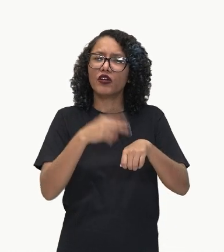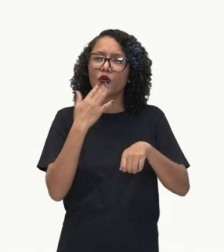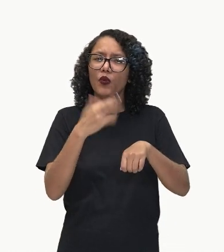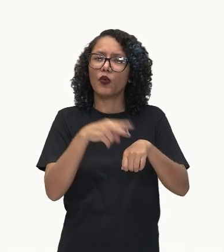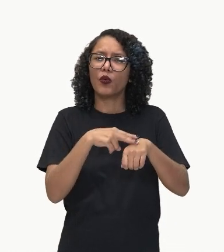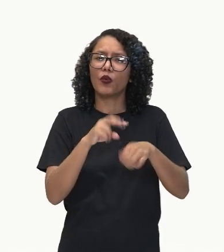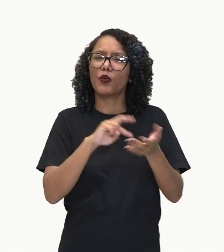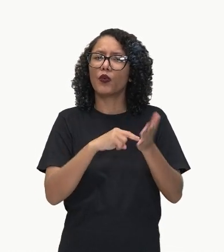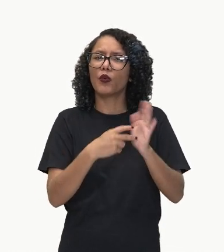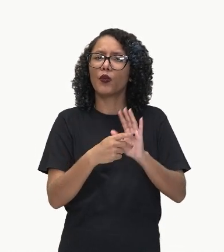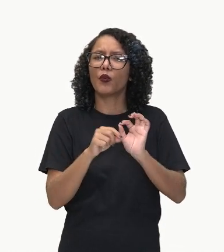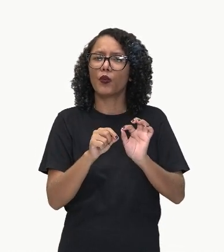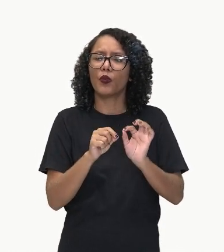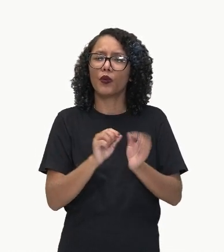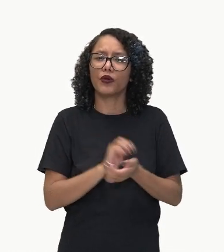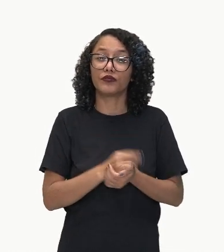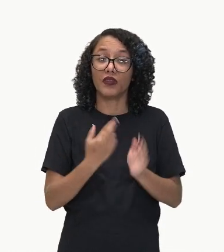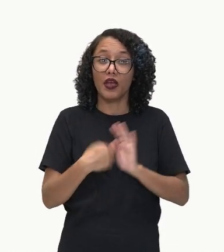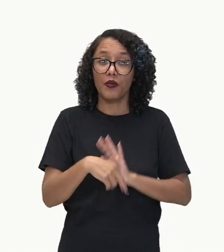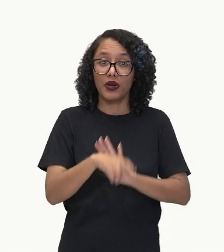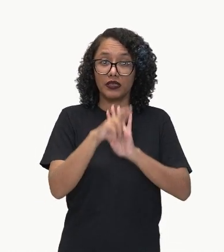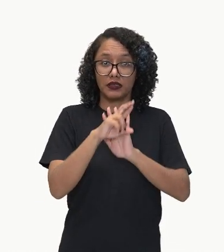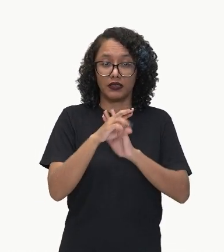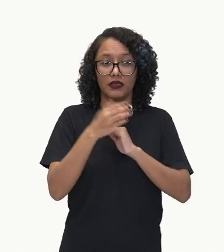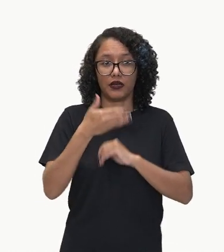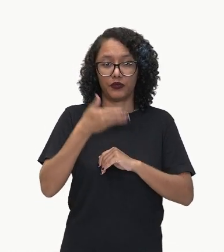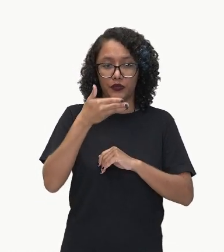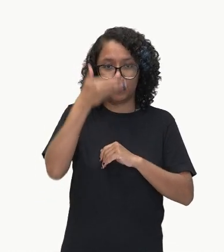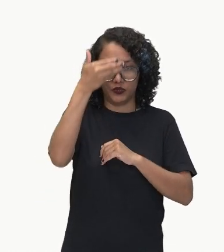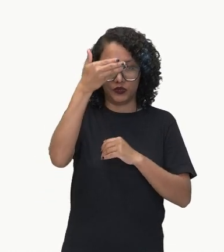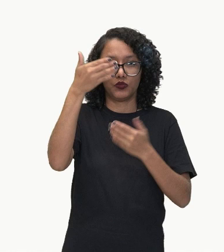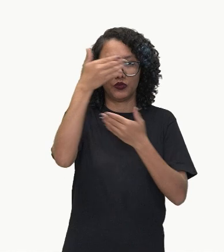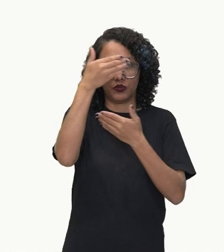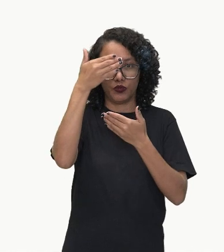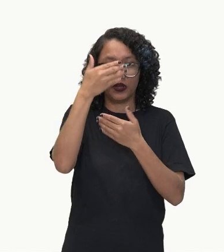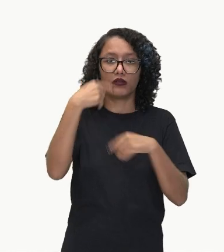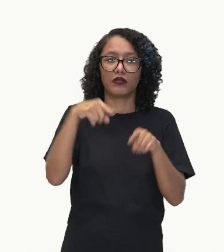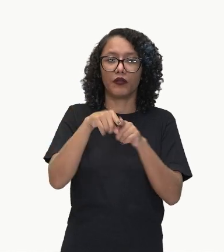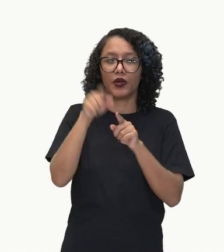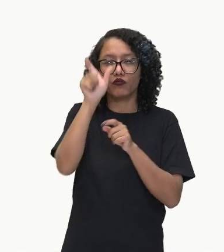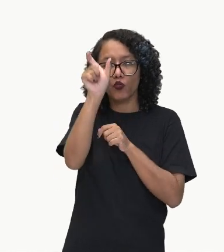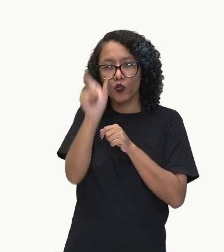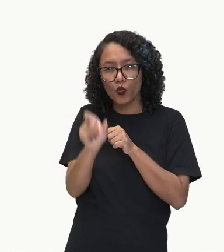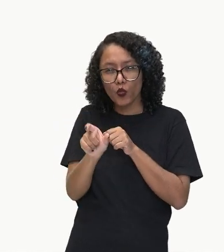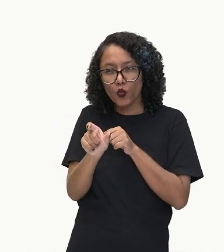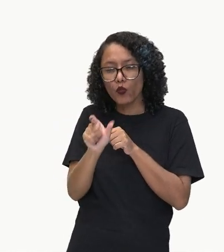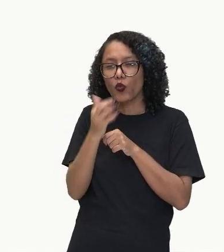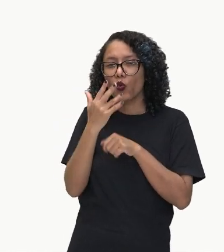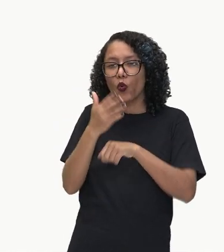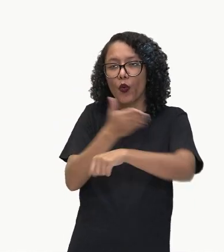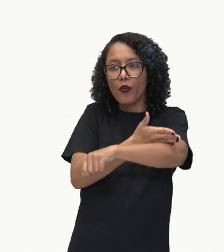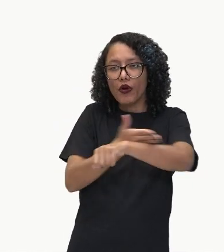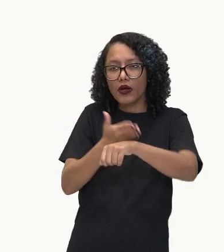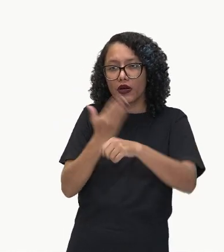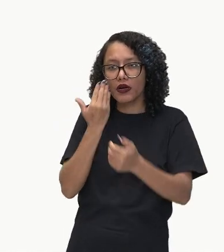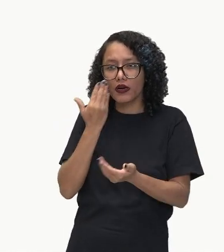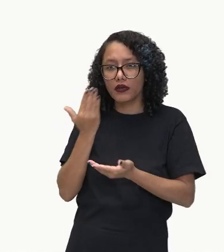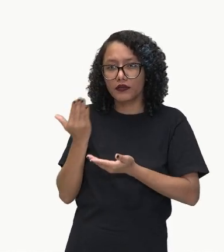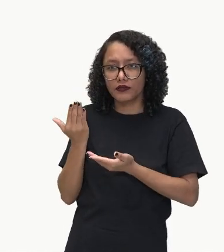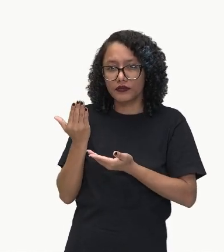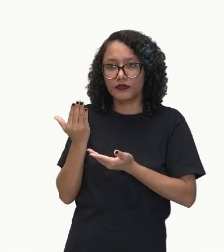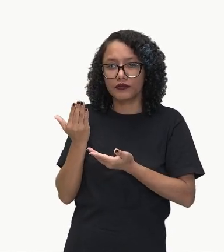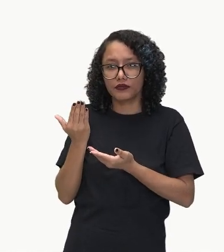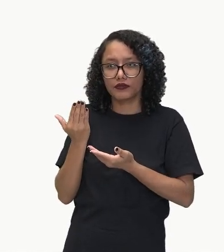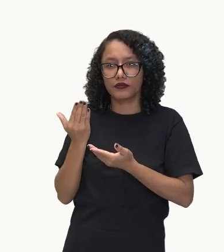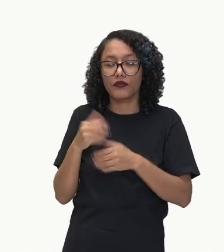vai representar os muçulmanos. Essa faixa branca aqui ele representa as